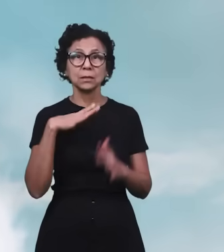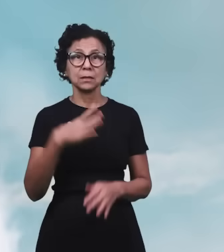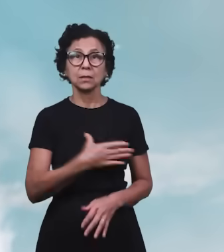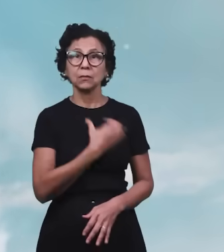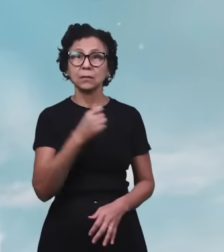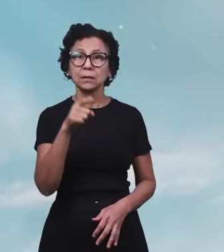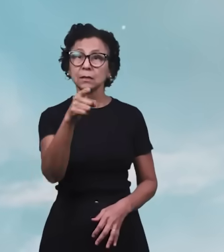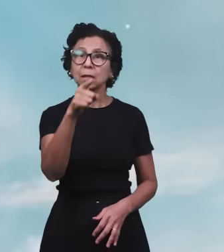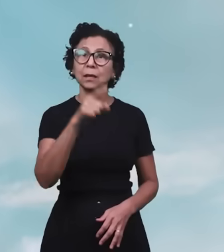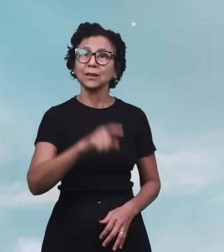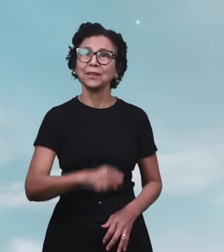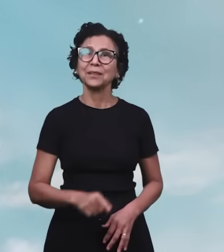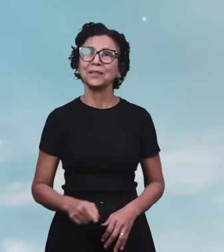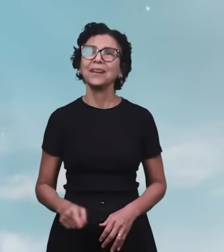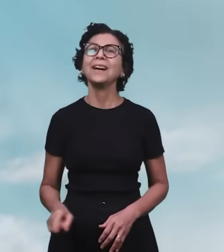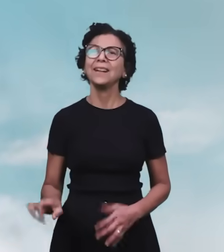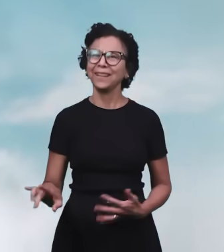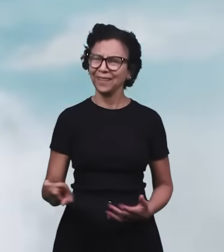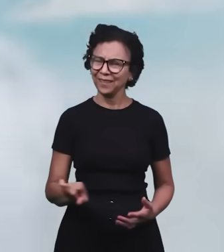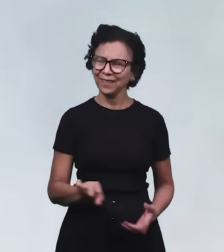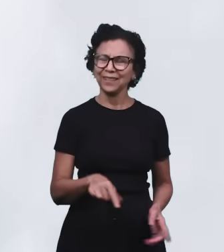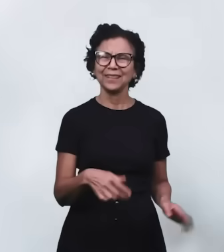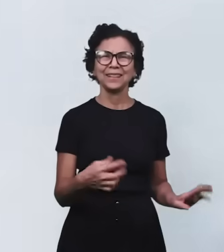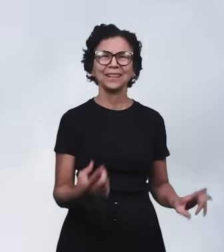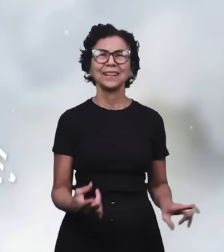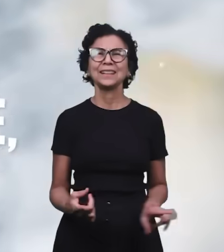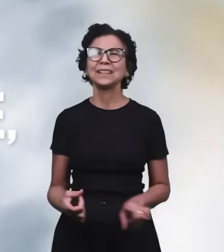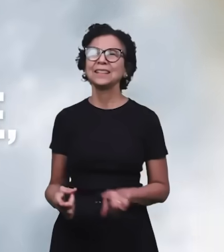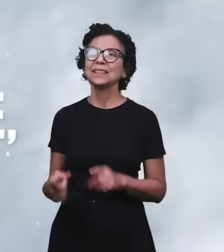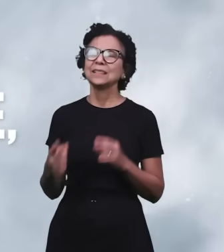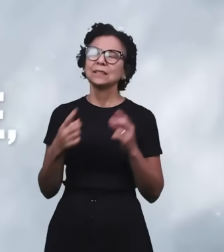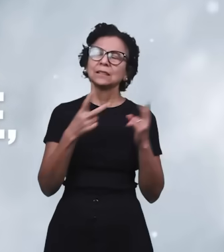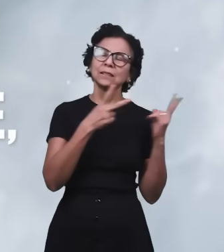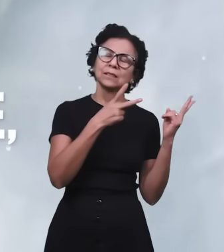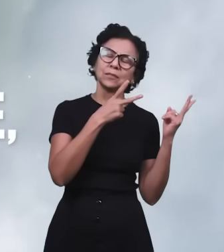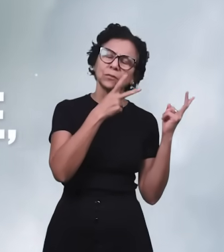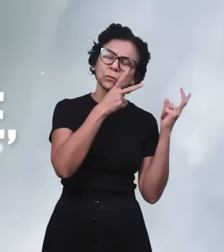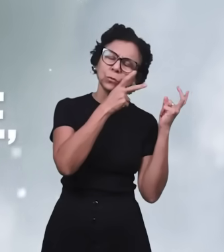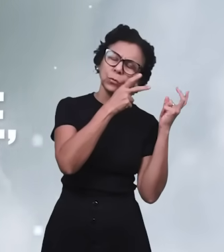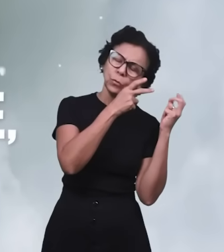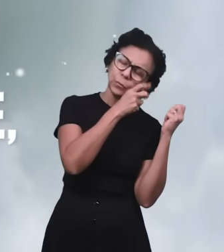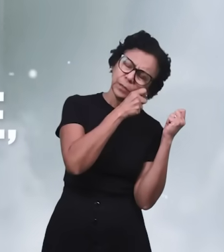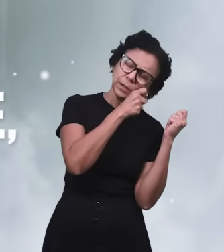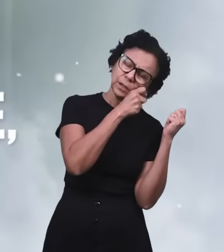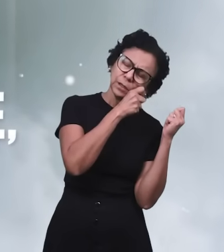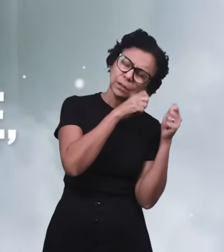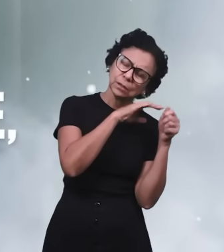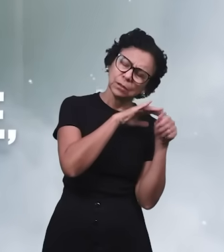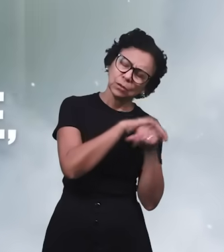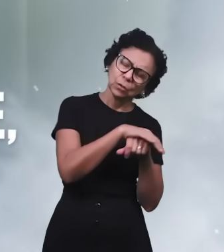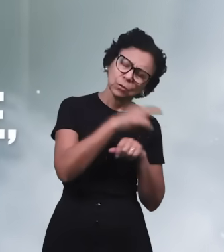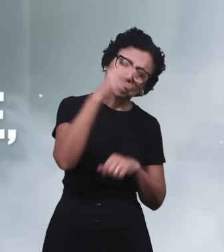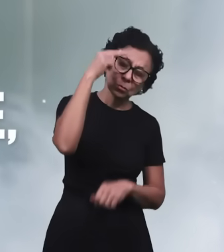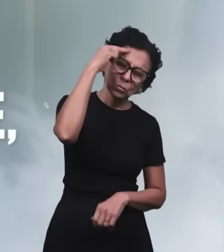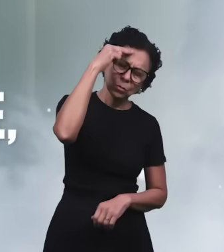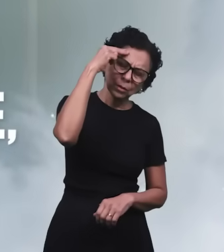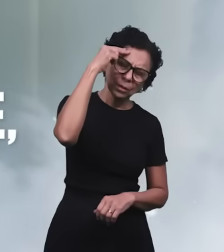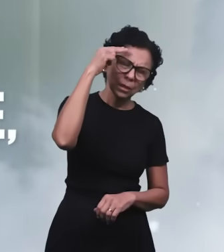Cristo te dá salvação. Sonhei com Jesus esta